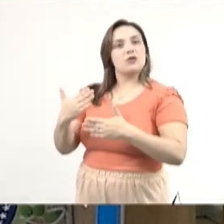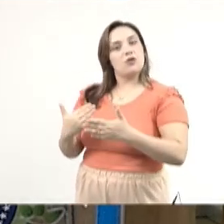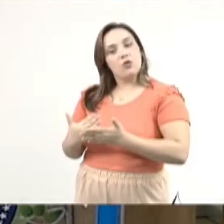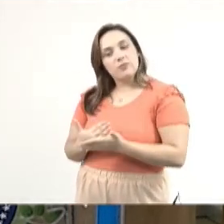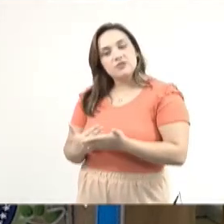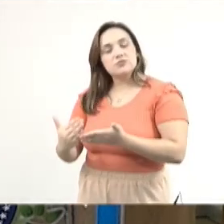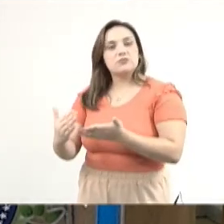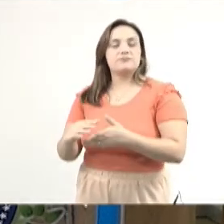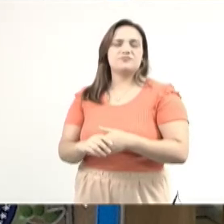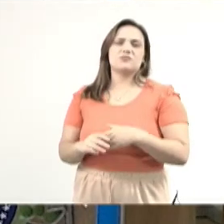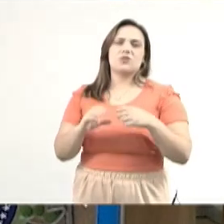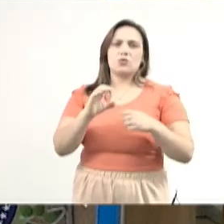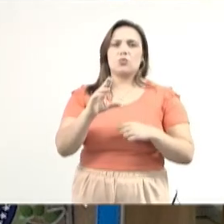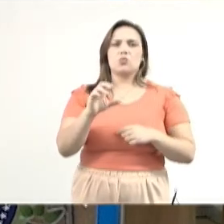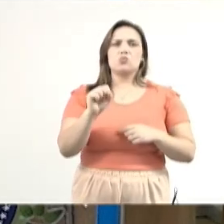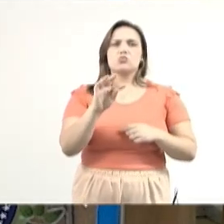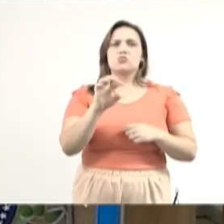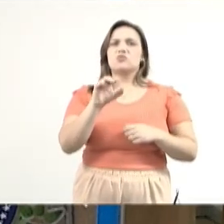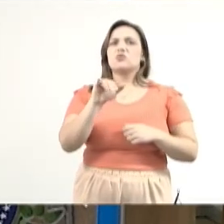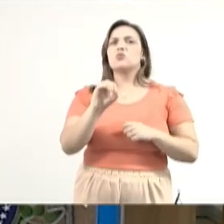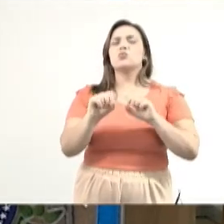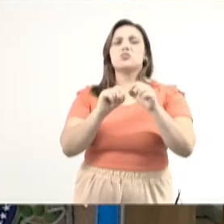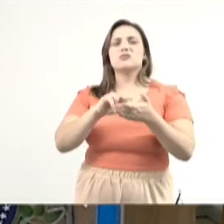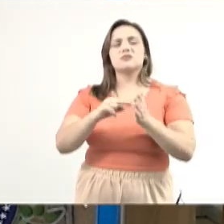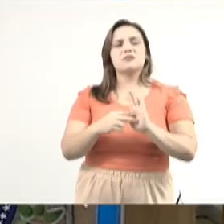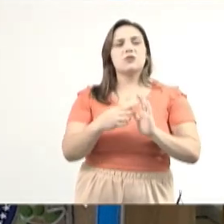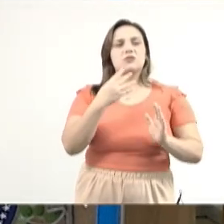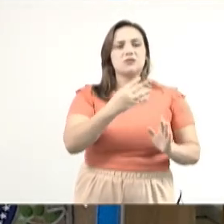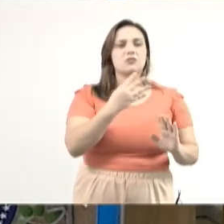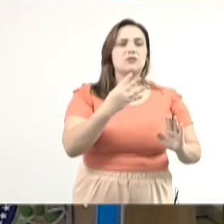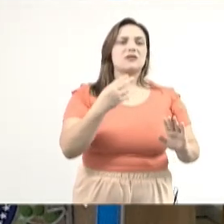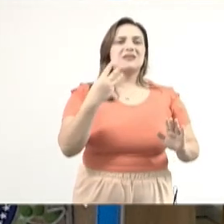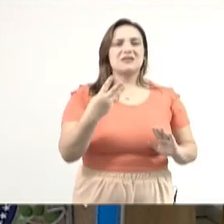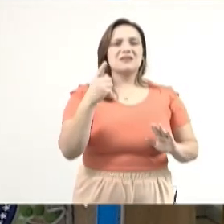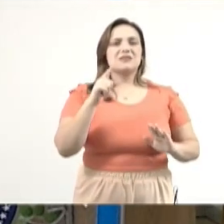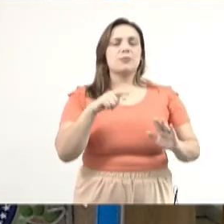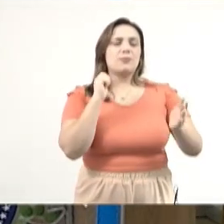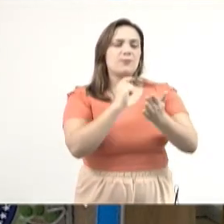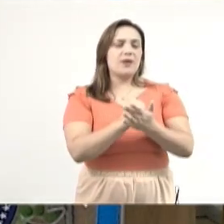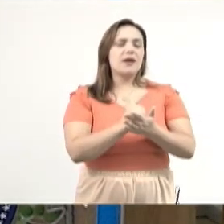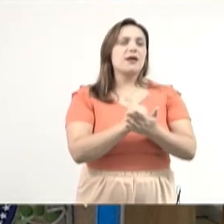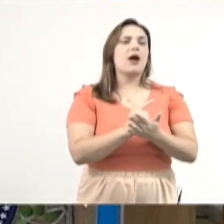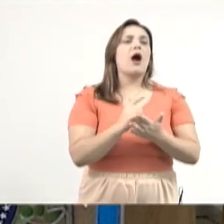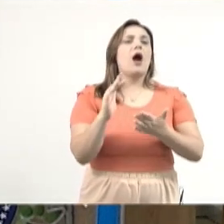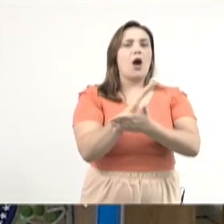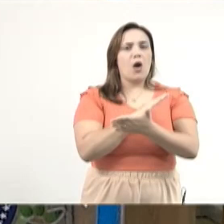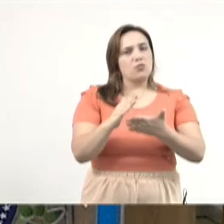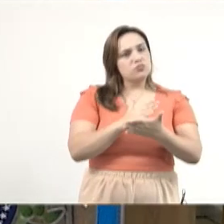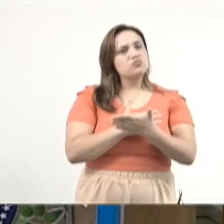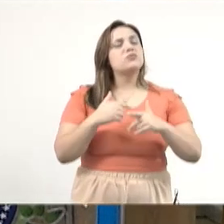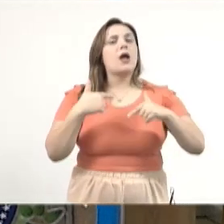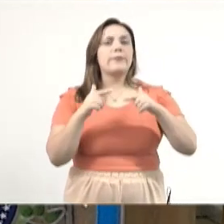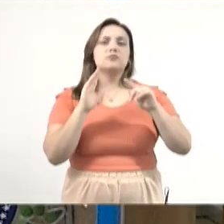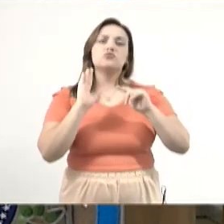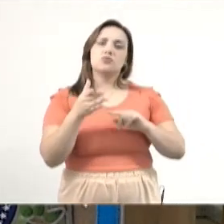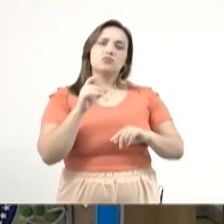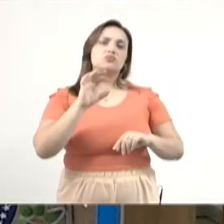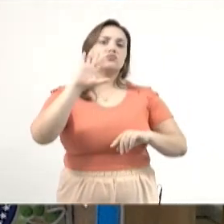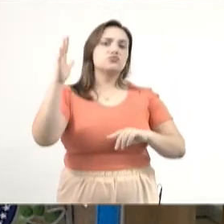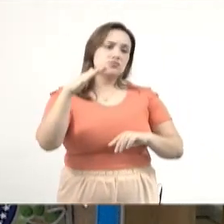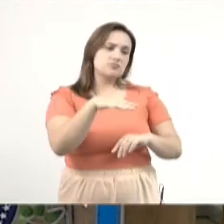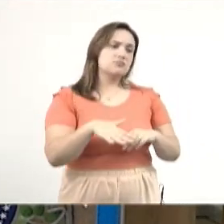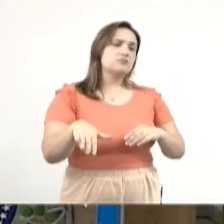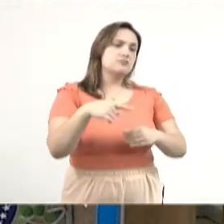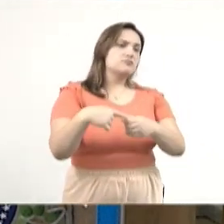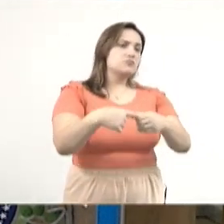desenvolvimento. Custeio, né? 443 emendas devem servir para o custeio de ações que já estão sendo desenvolvidas